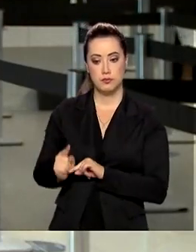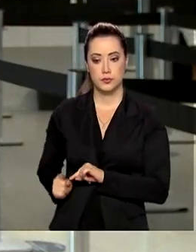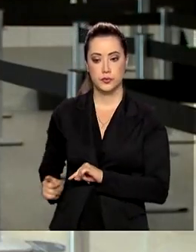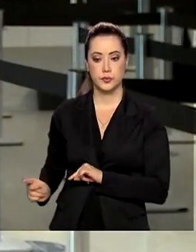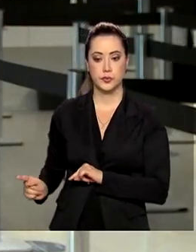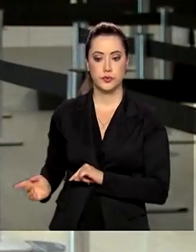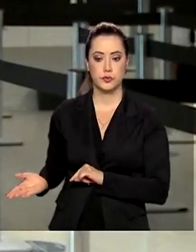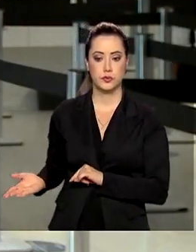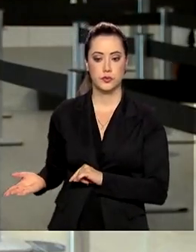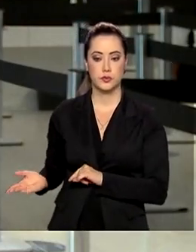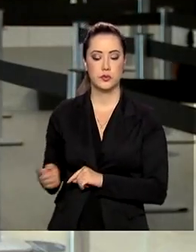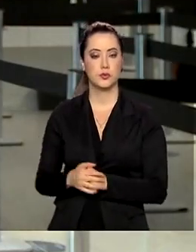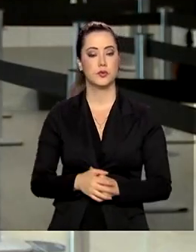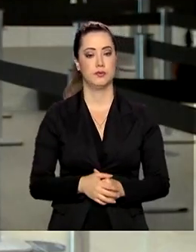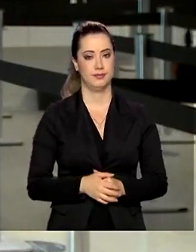a agência nacional de Aviação Civil rel